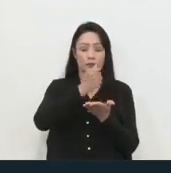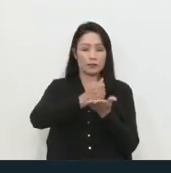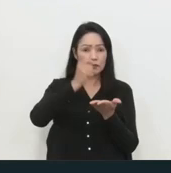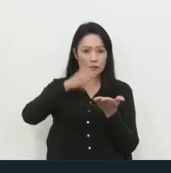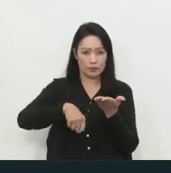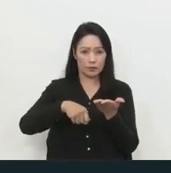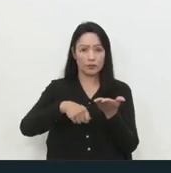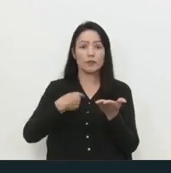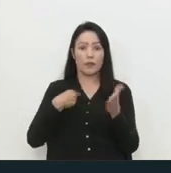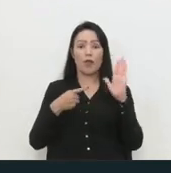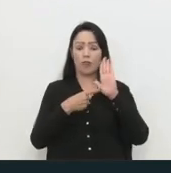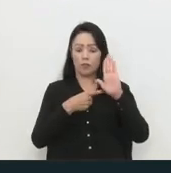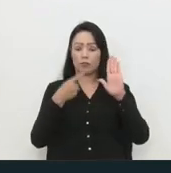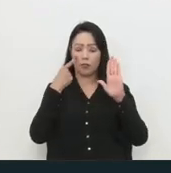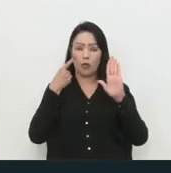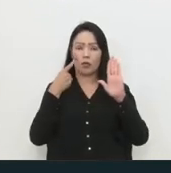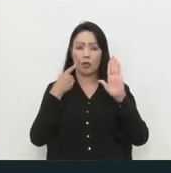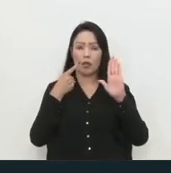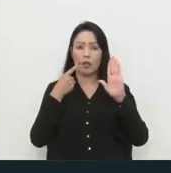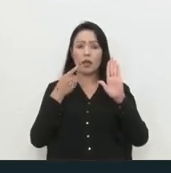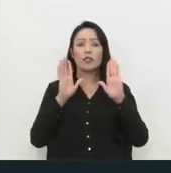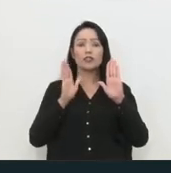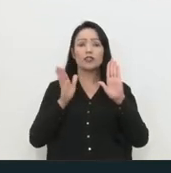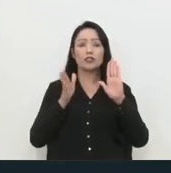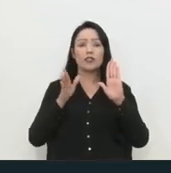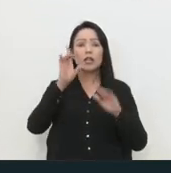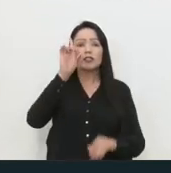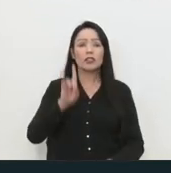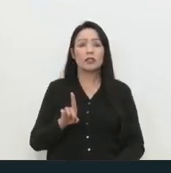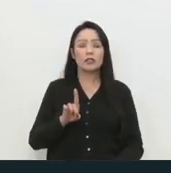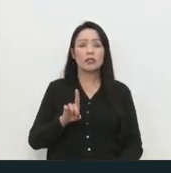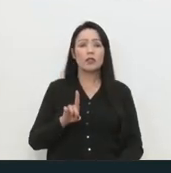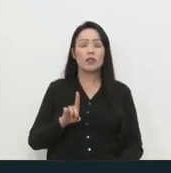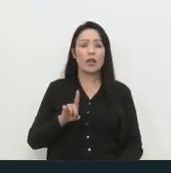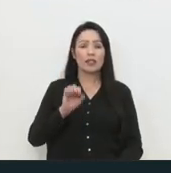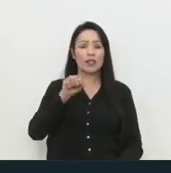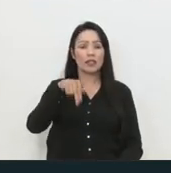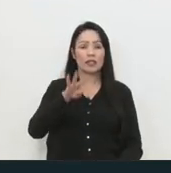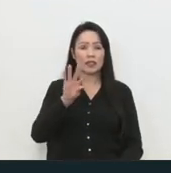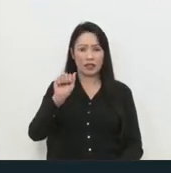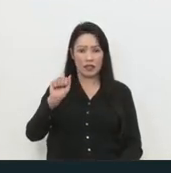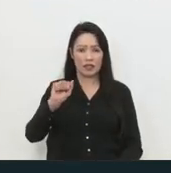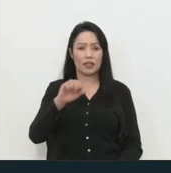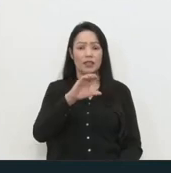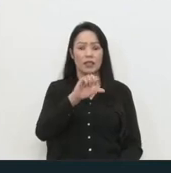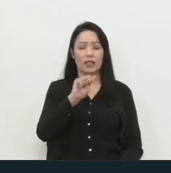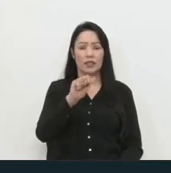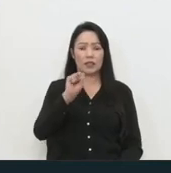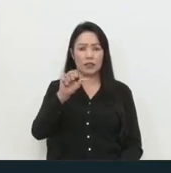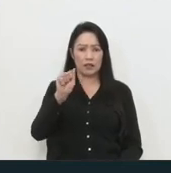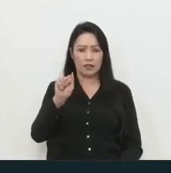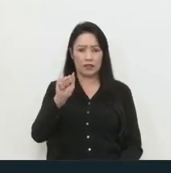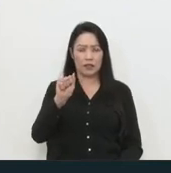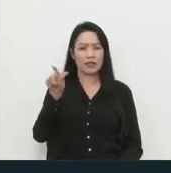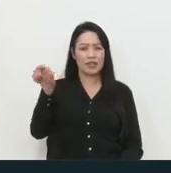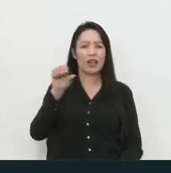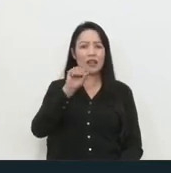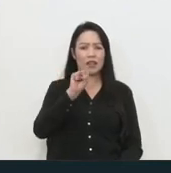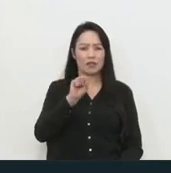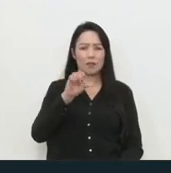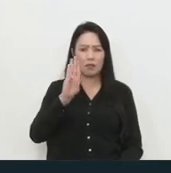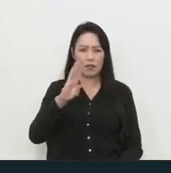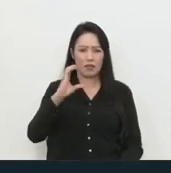a atenção da direção da Santa Casa de São Bernardo que é exatamente quem administra é